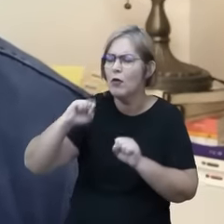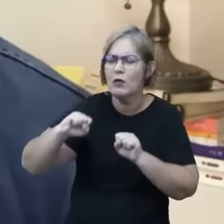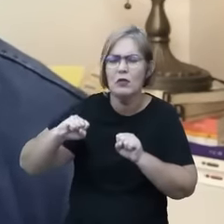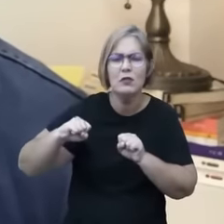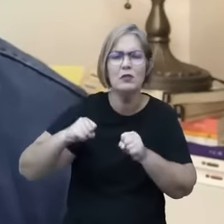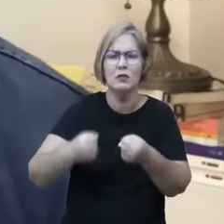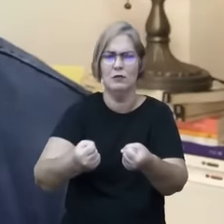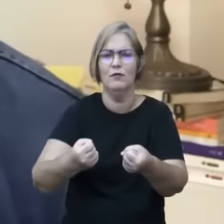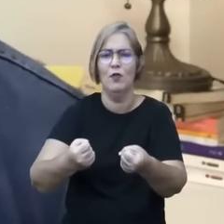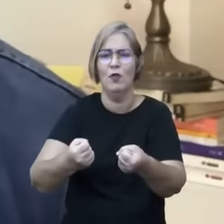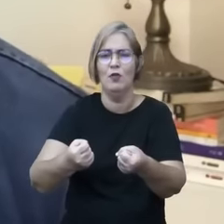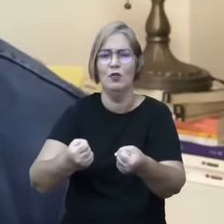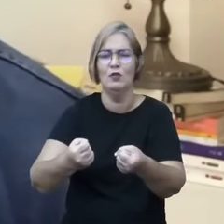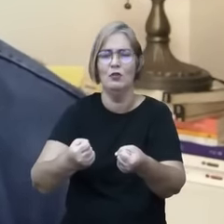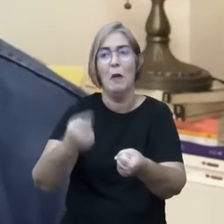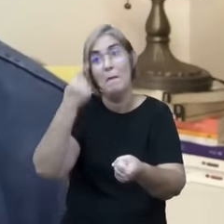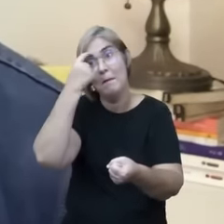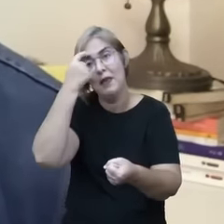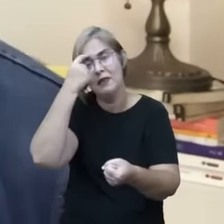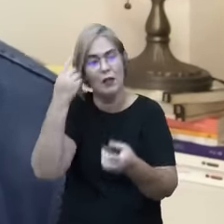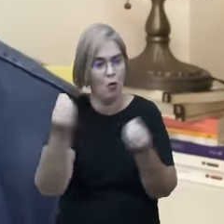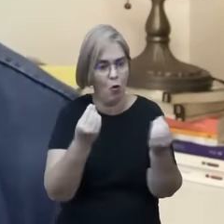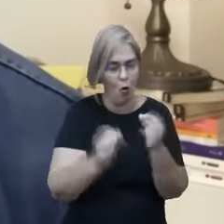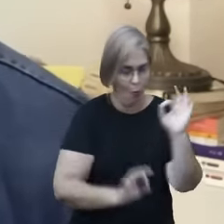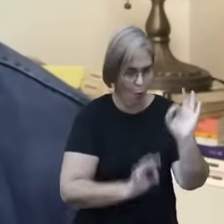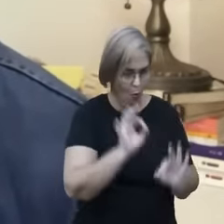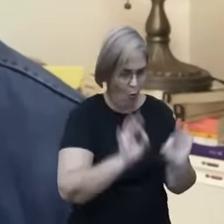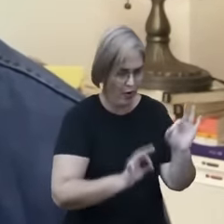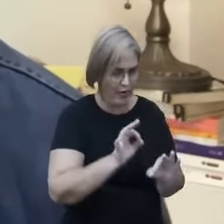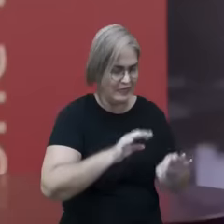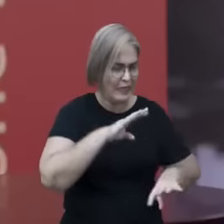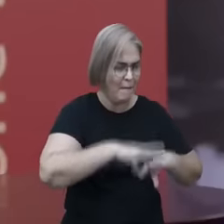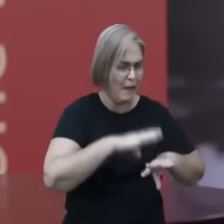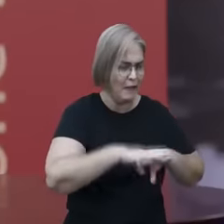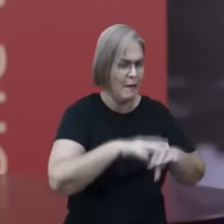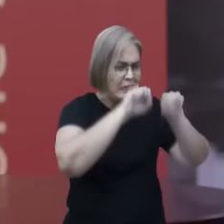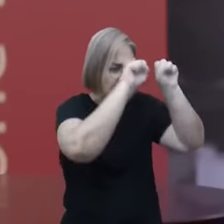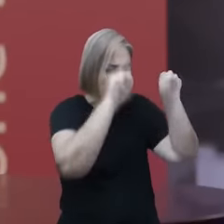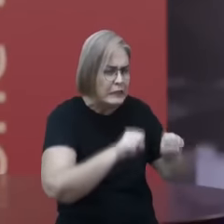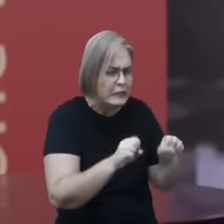das matemáticas sangrentas que ordenam nossa condição.